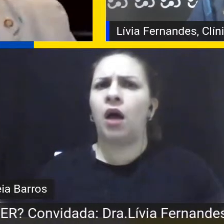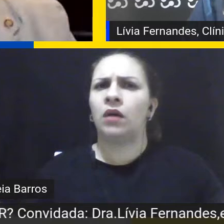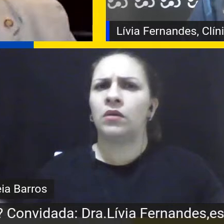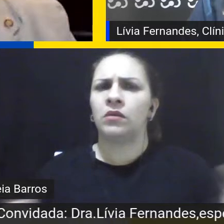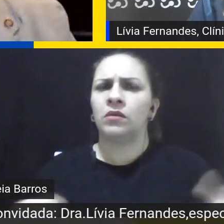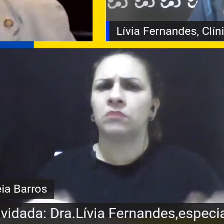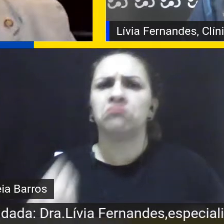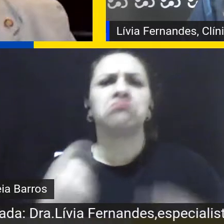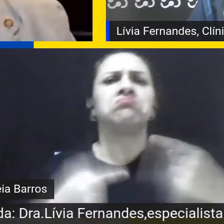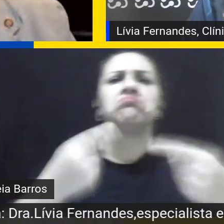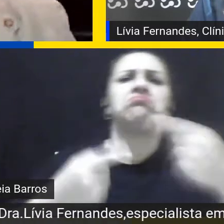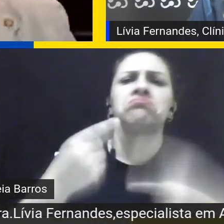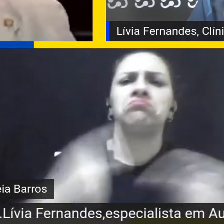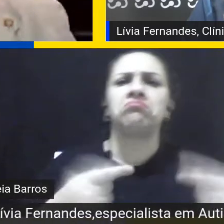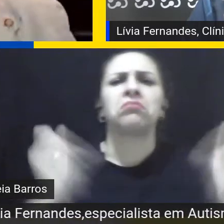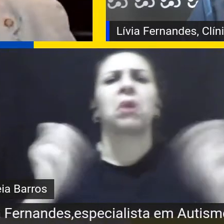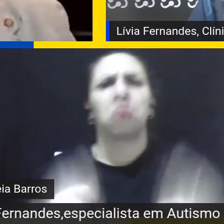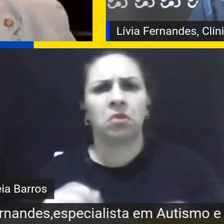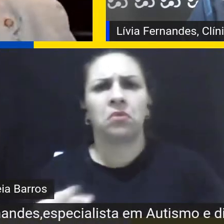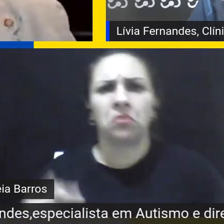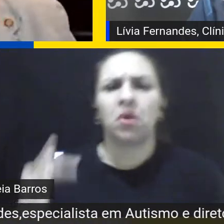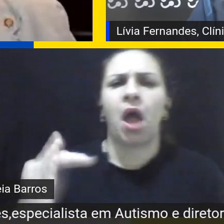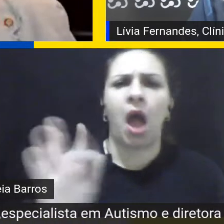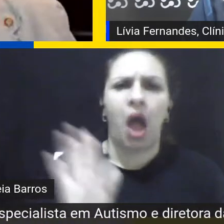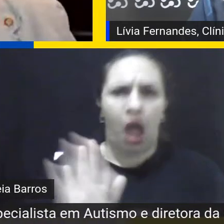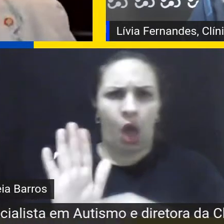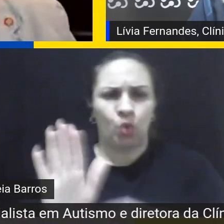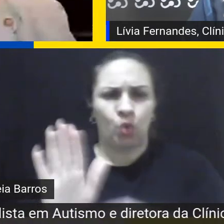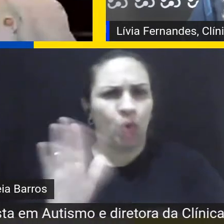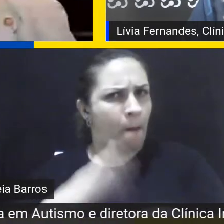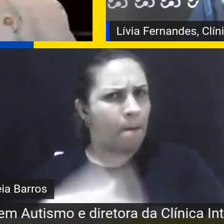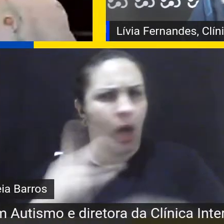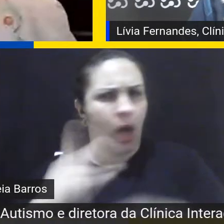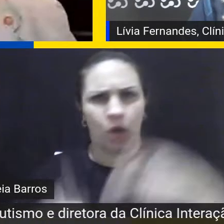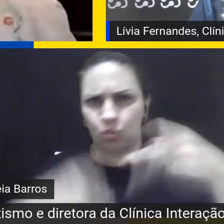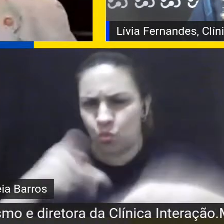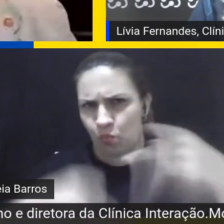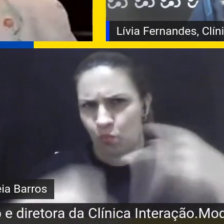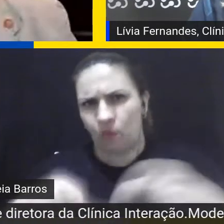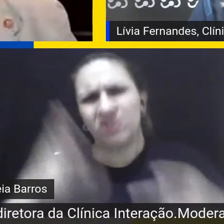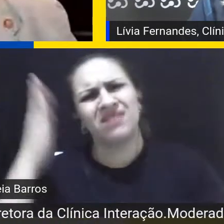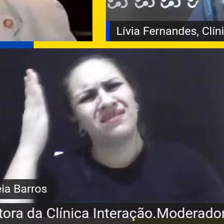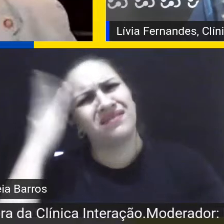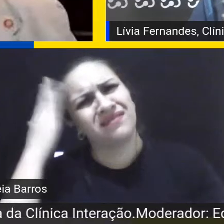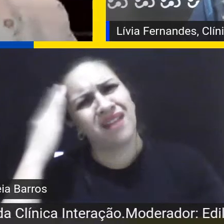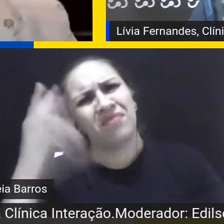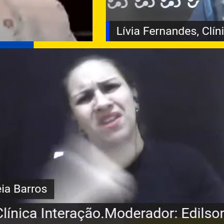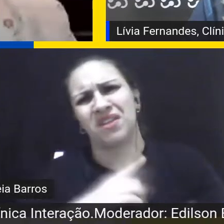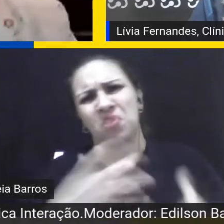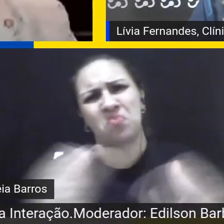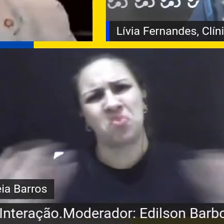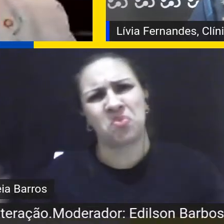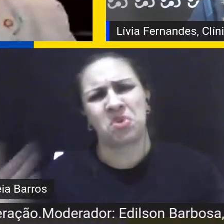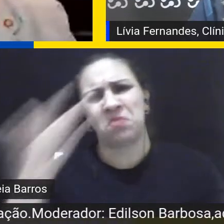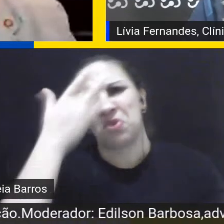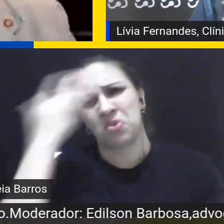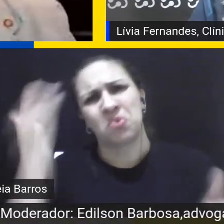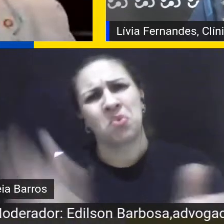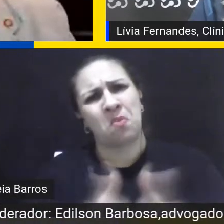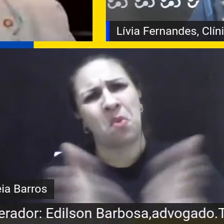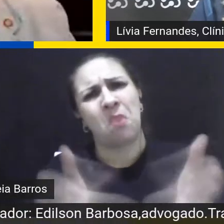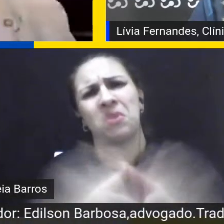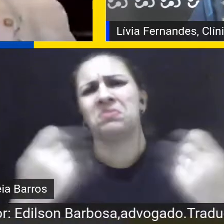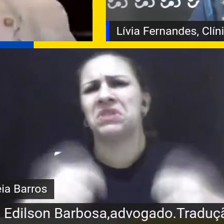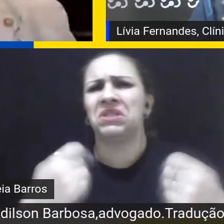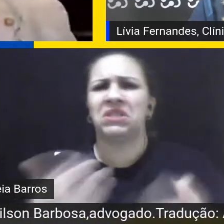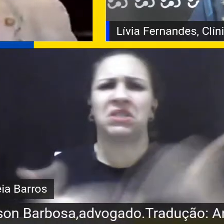né? Para a gente poder, sim, ajudar muito mais a população, que a gente sabe que tem muita gente que precisa e não tem